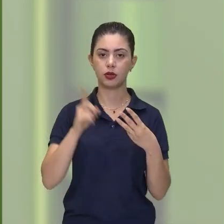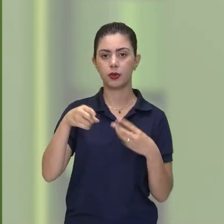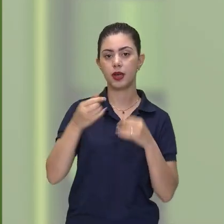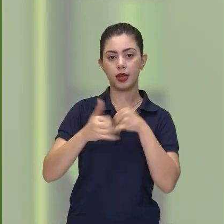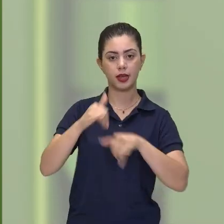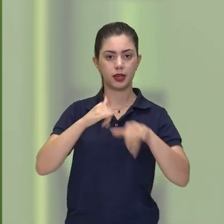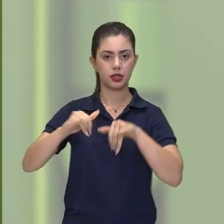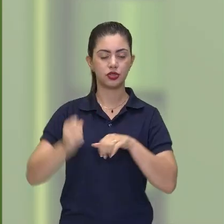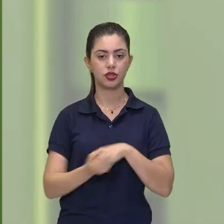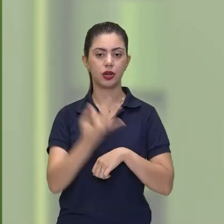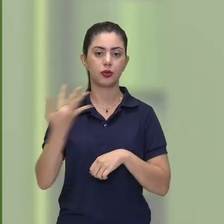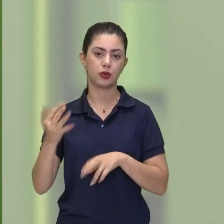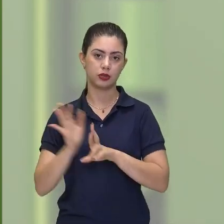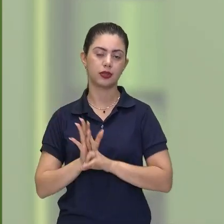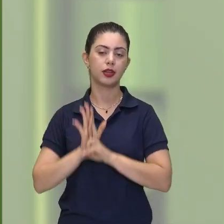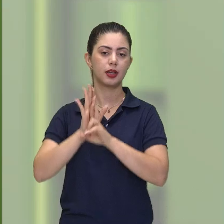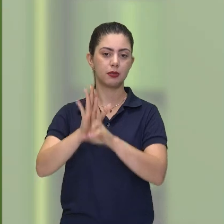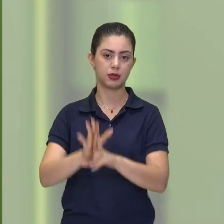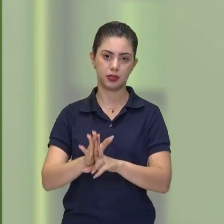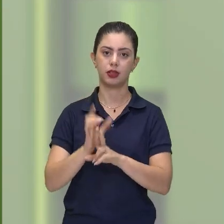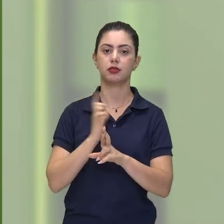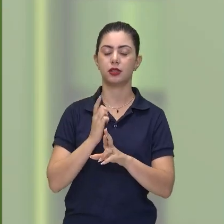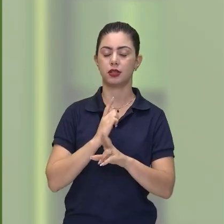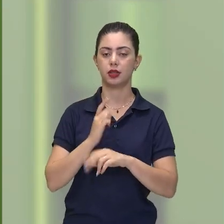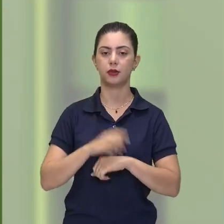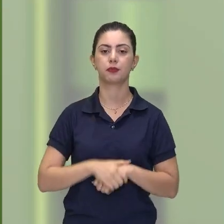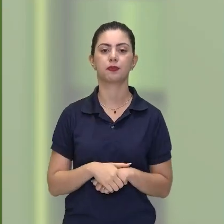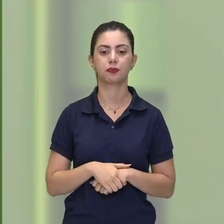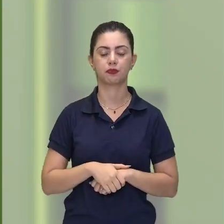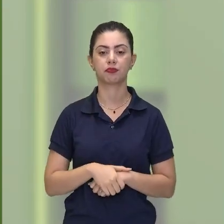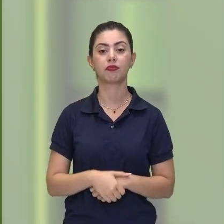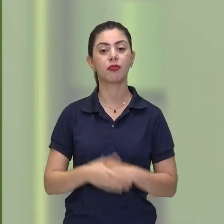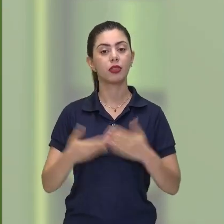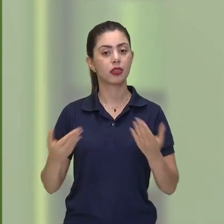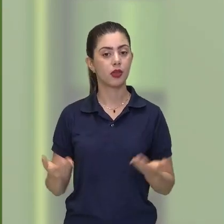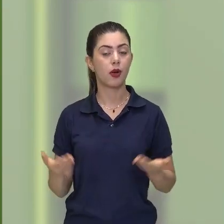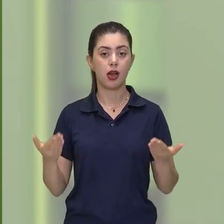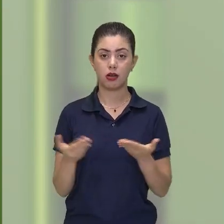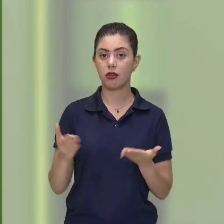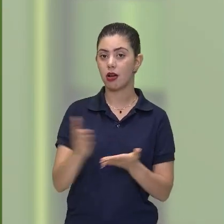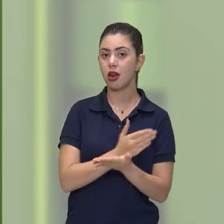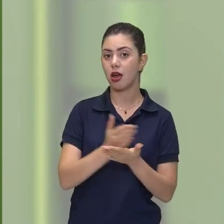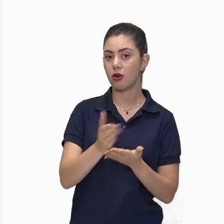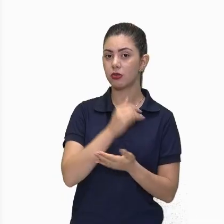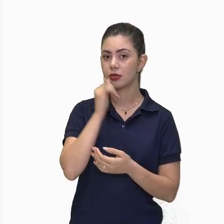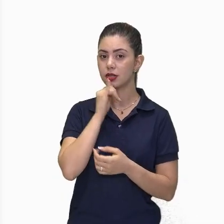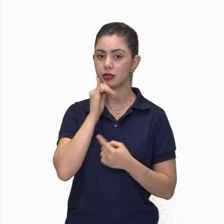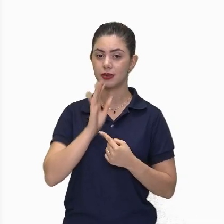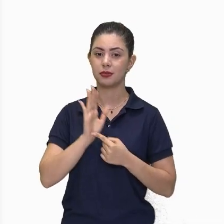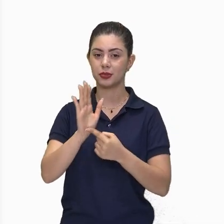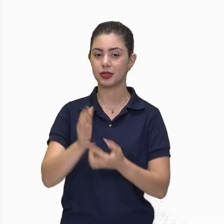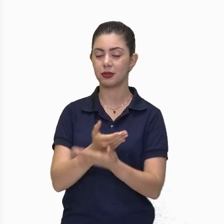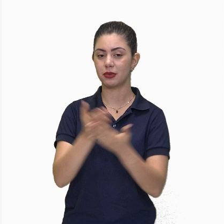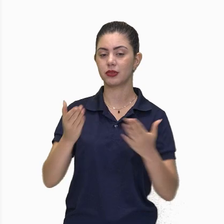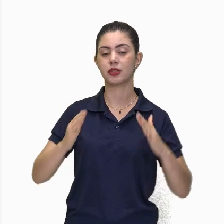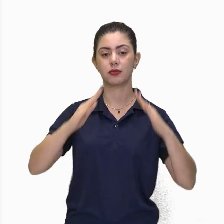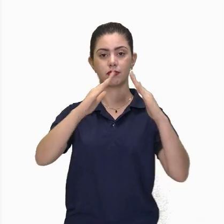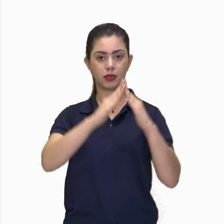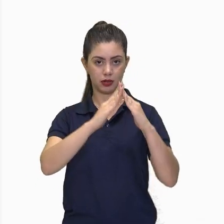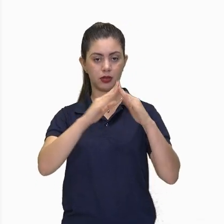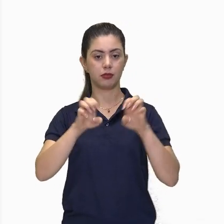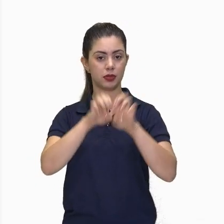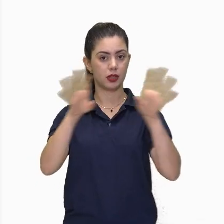que geralmente é representado naquela pirâmide. E aí nós trouxemos alguns exemplos para vocês observarem uma pirâmide